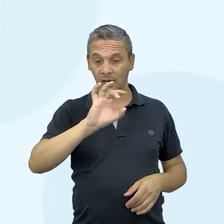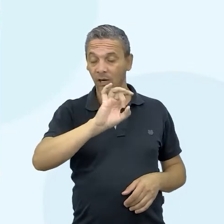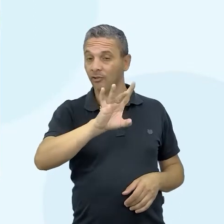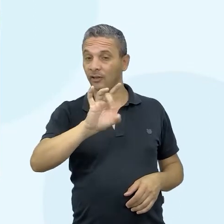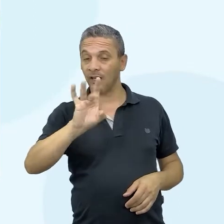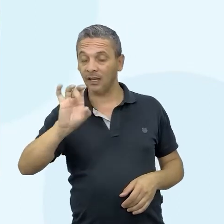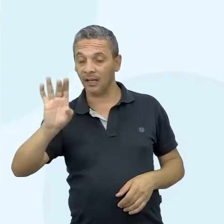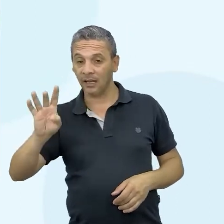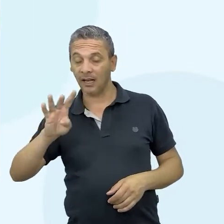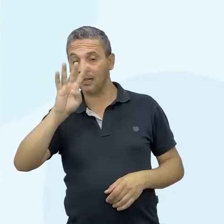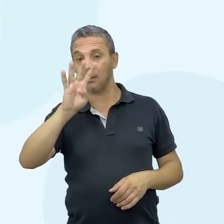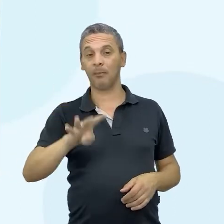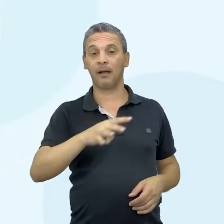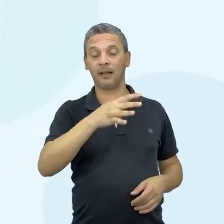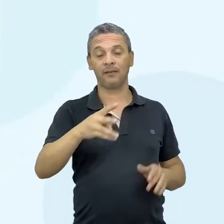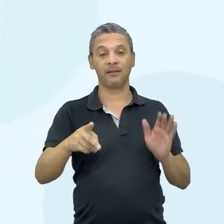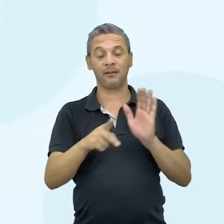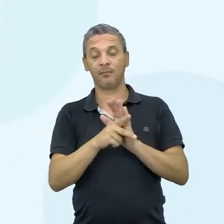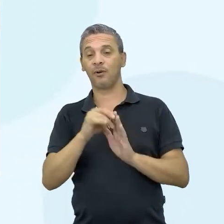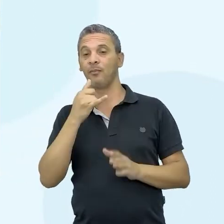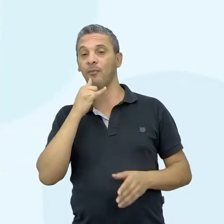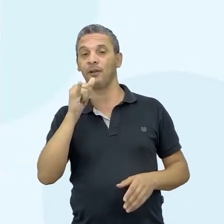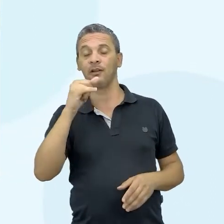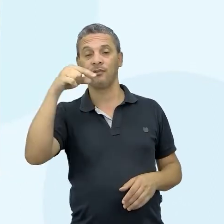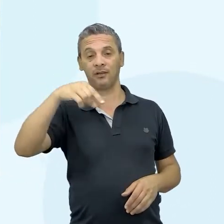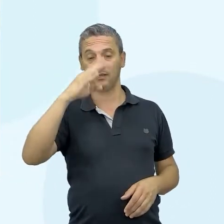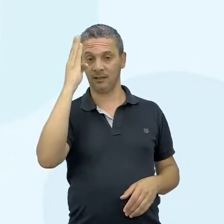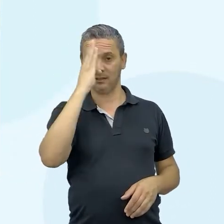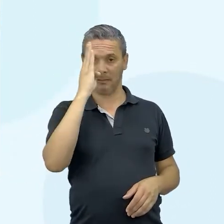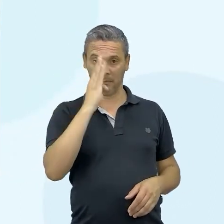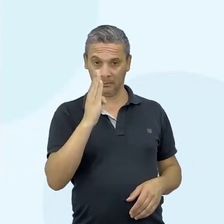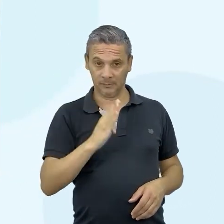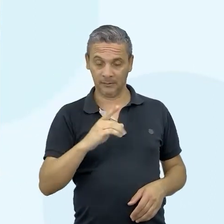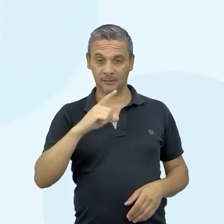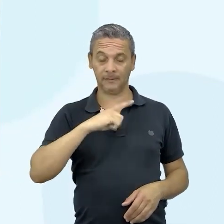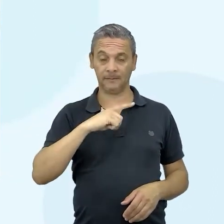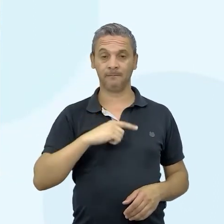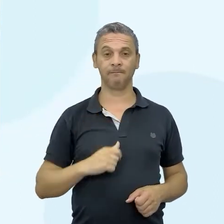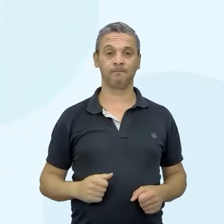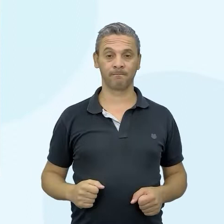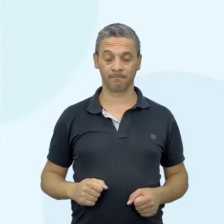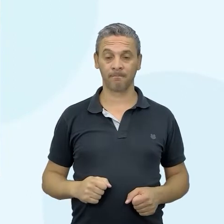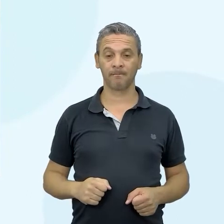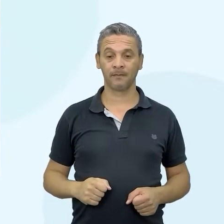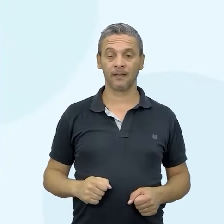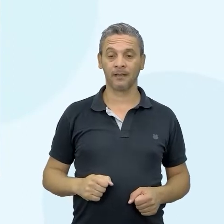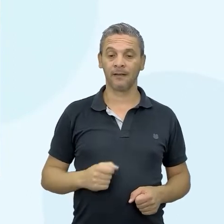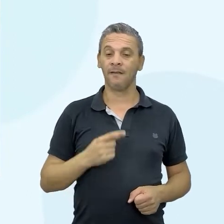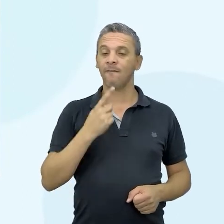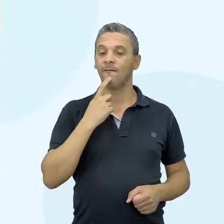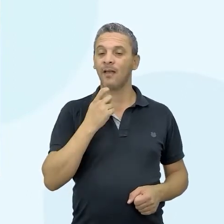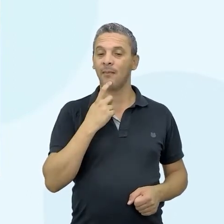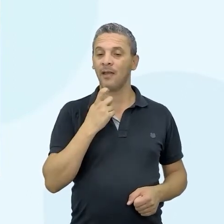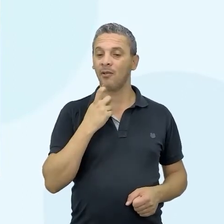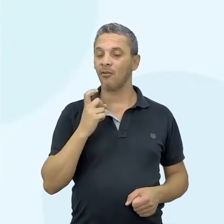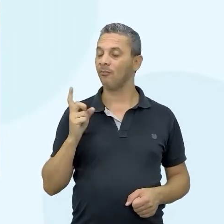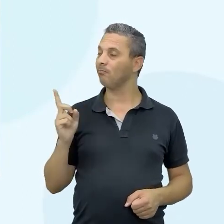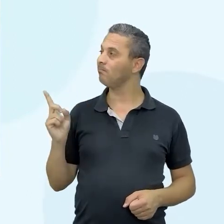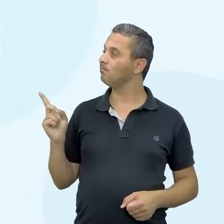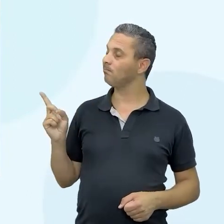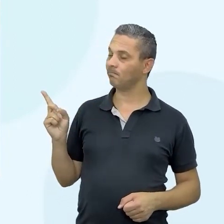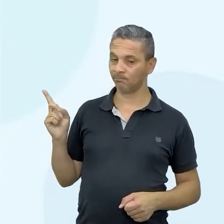matriz, cada matriz energética aí na geração de eletricidade especificamente. A parte em vermelho, pessoal, ó, é